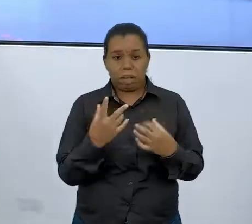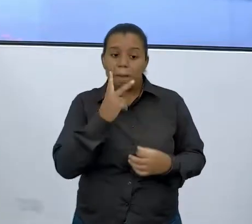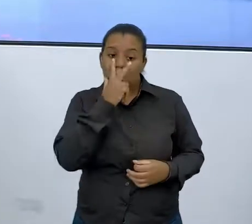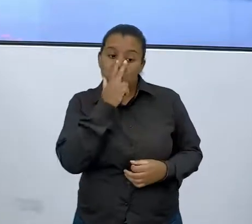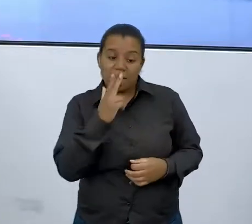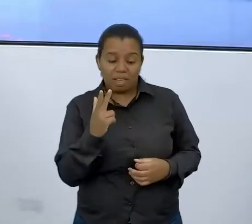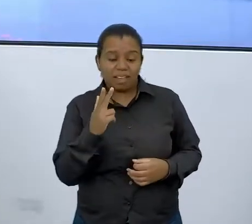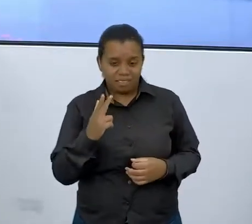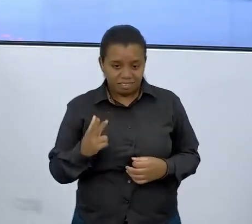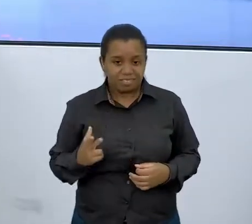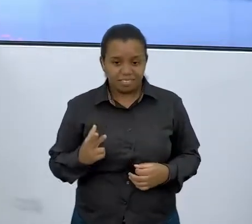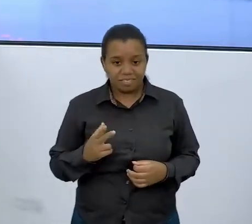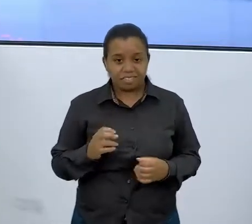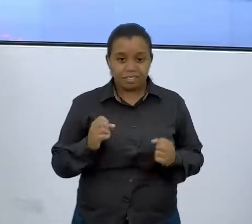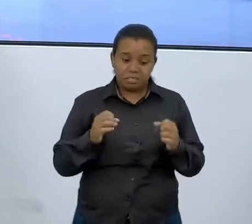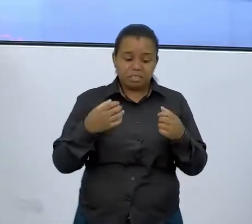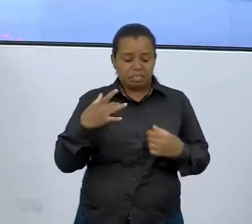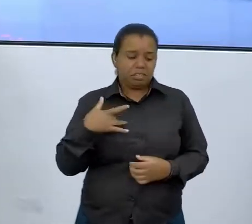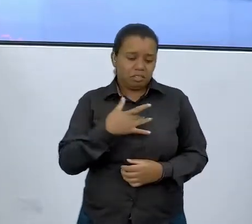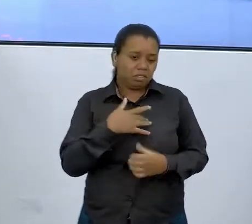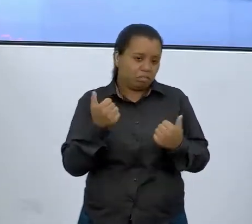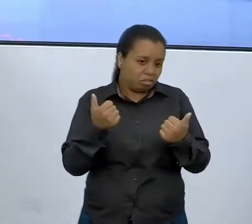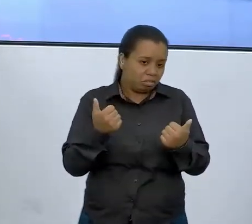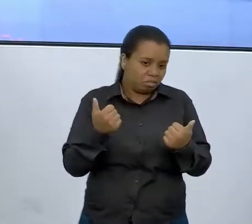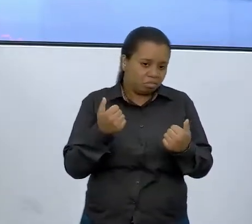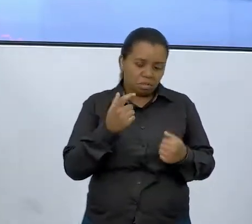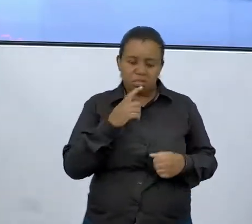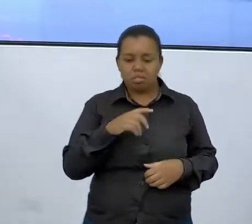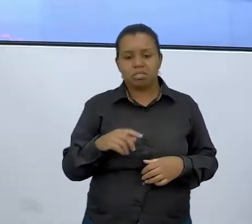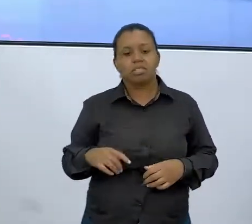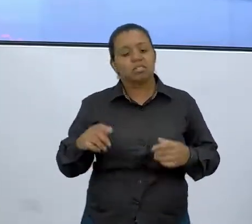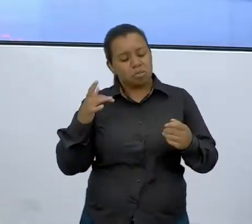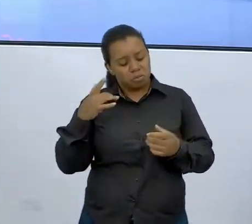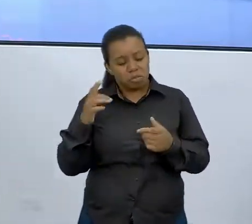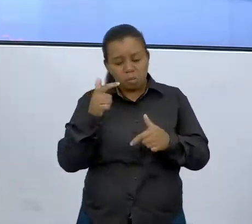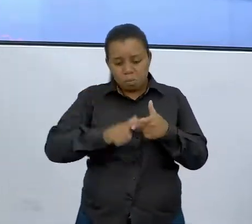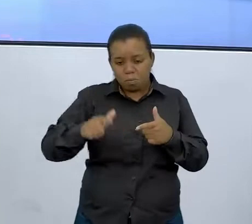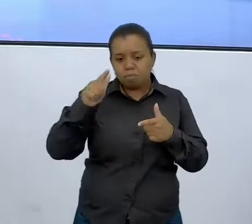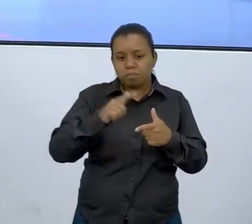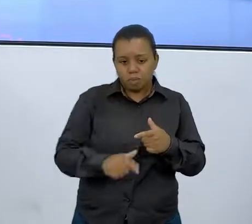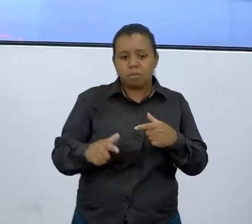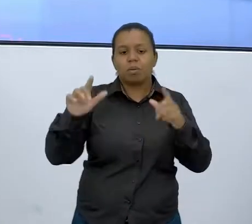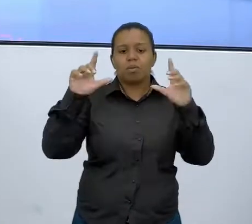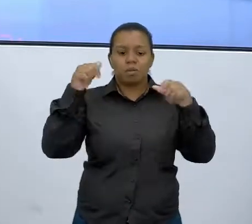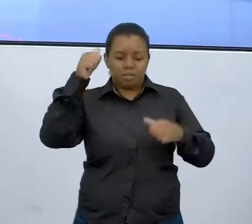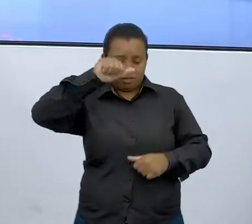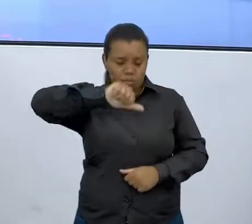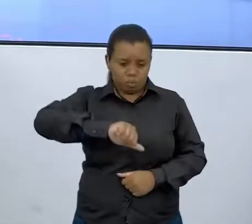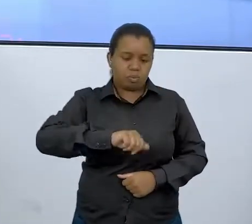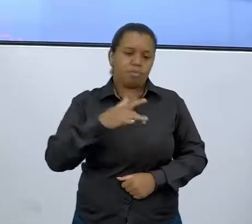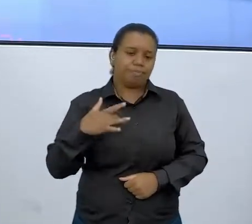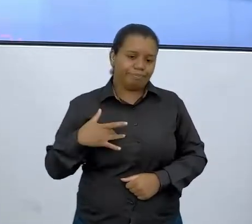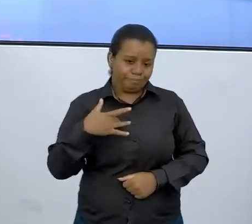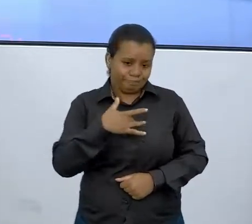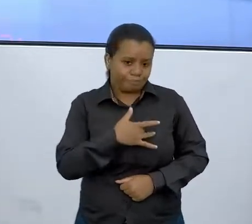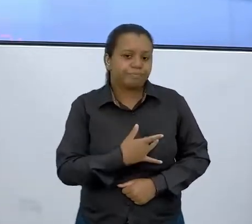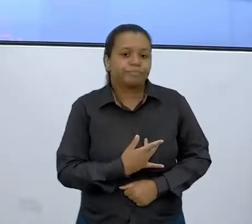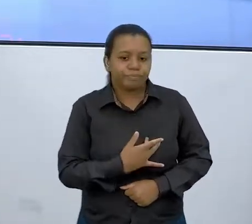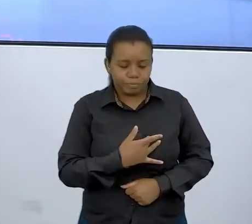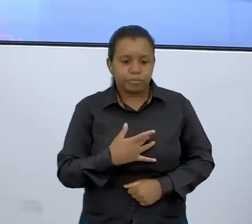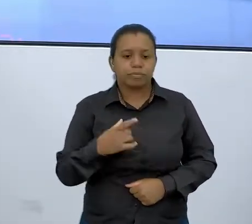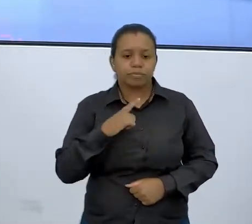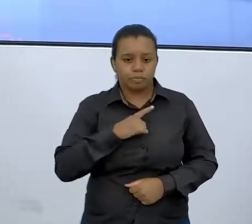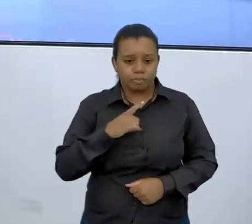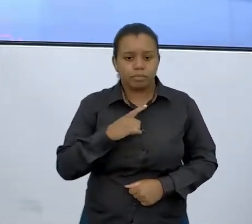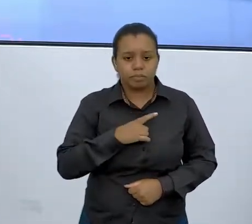músculo, mas não é músculo. E isso também gera diversos problemas de saúde, né? E lembrando, a gente não tá dizendo que você